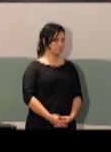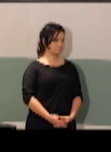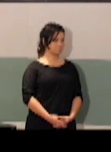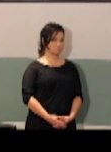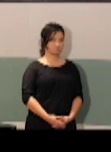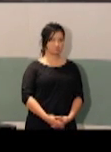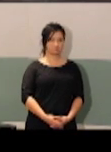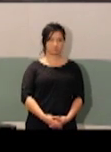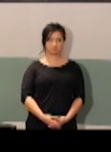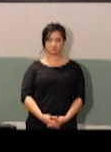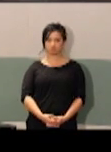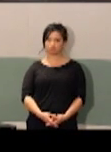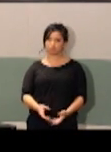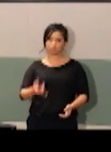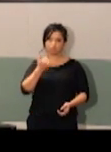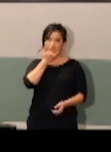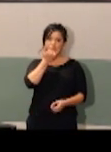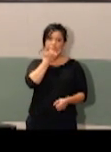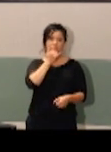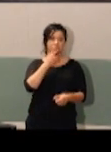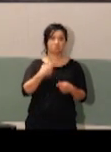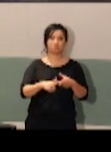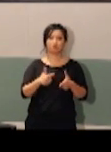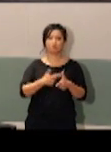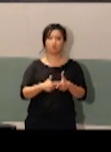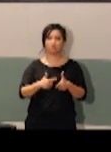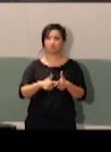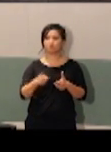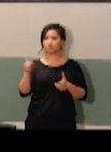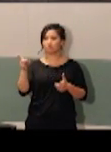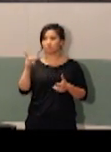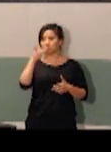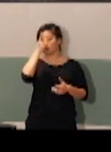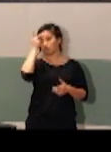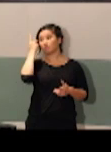Eu posso acho que deu um problema técnico, por favor, o técnico.